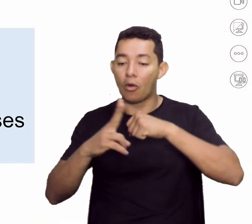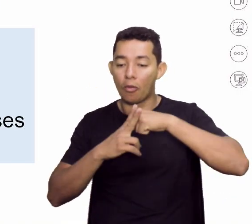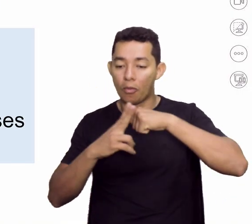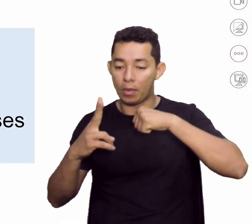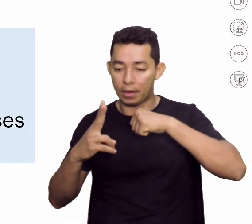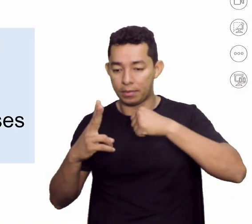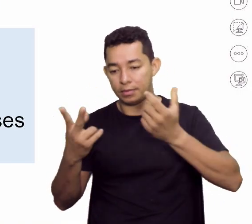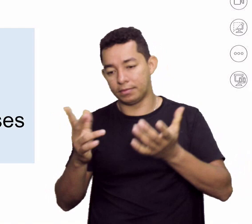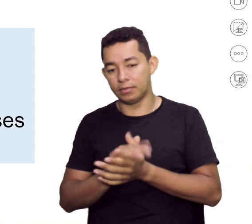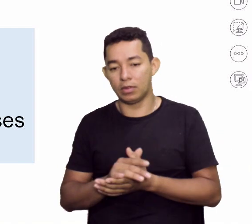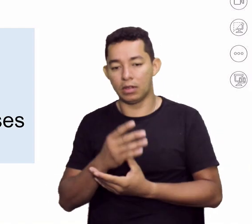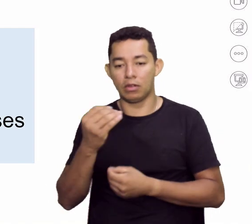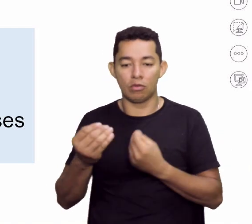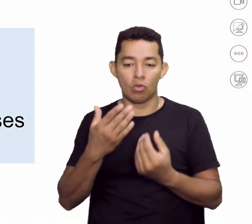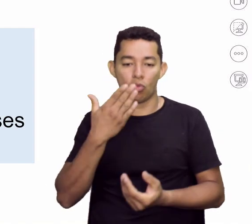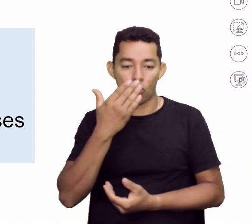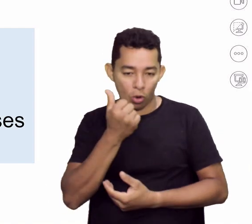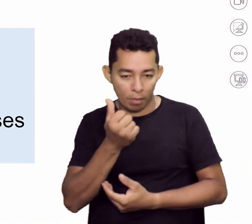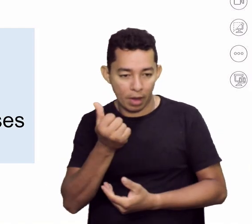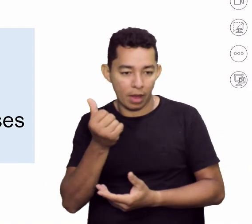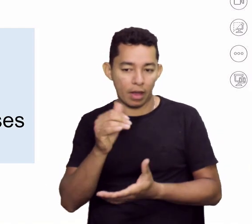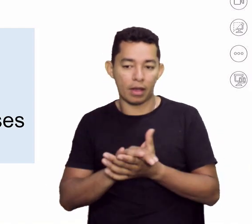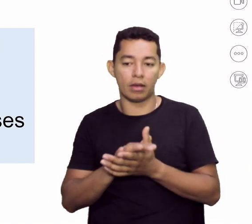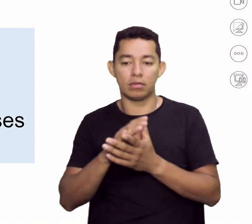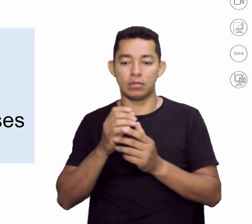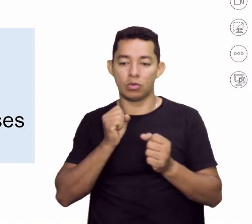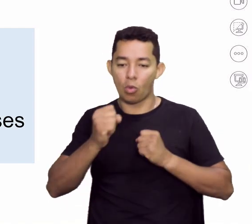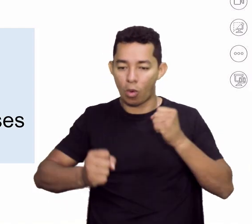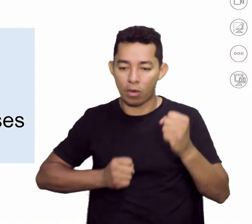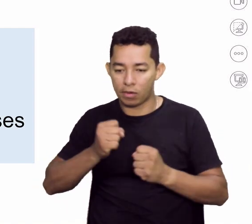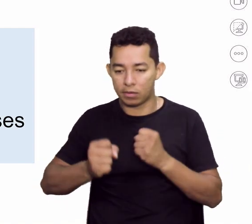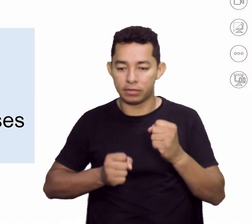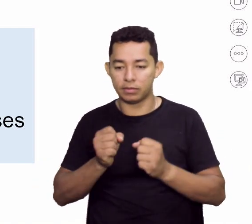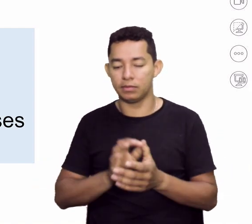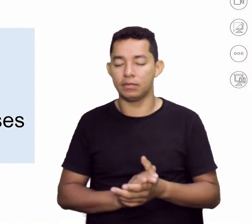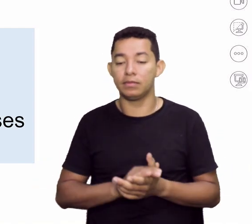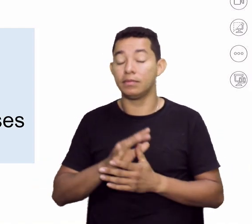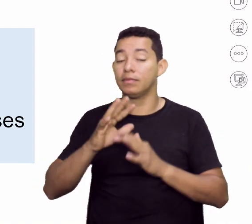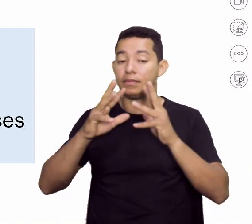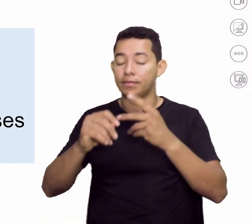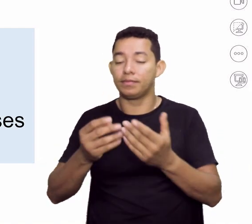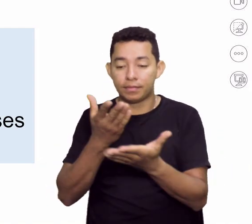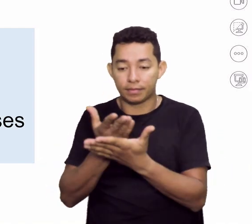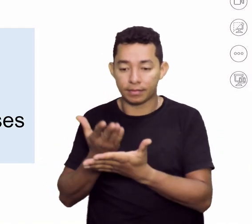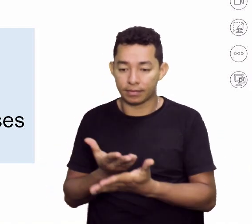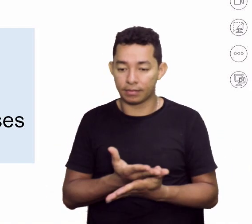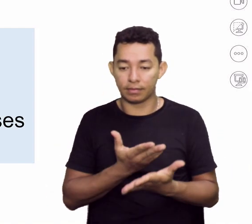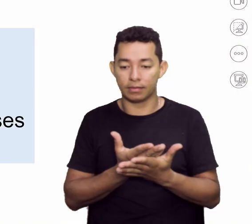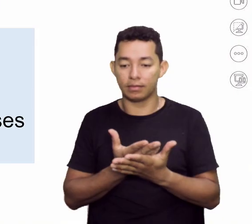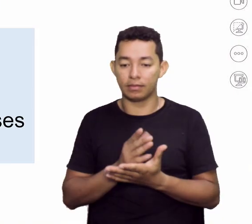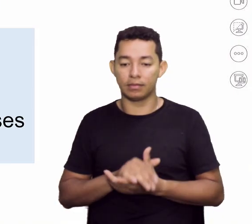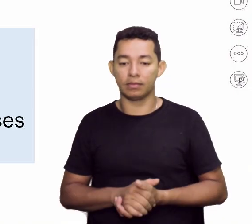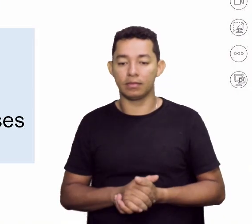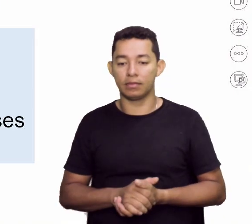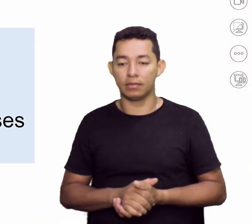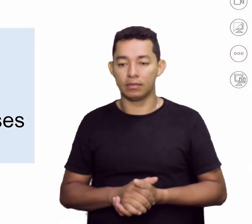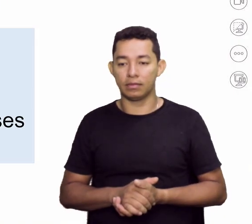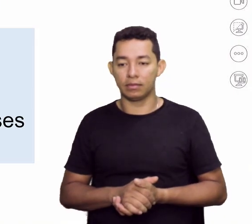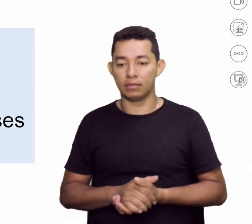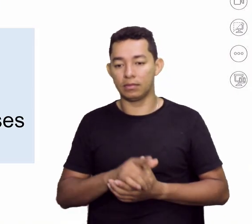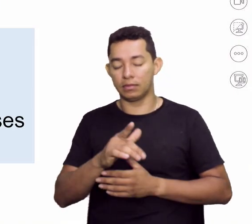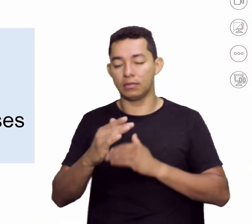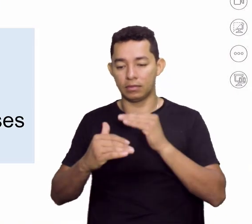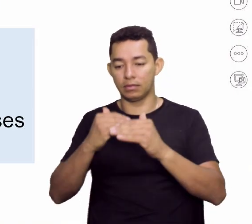era estudado, era colocado como regra, como gramática. E, através disso daí,